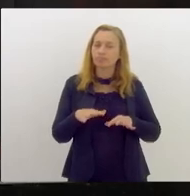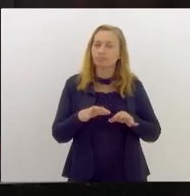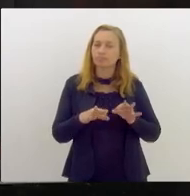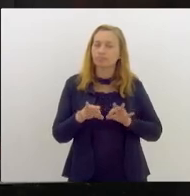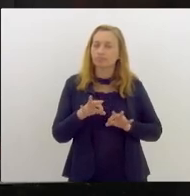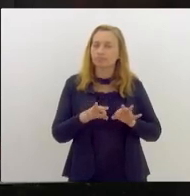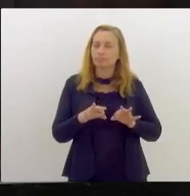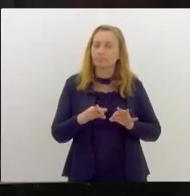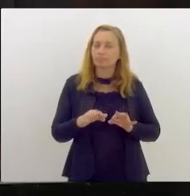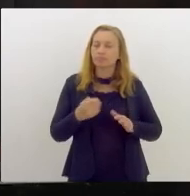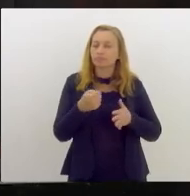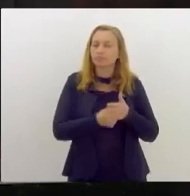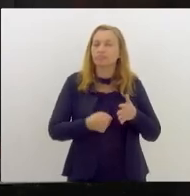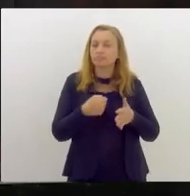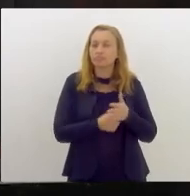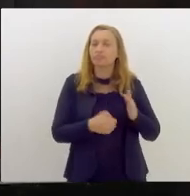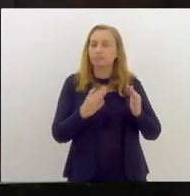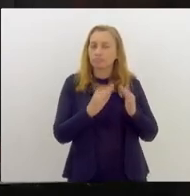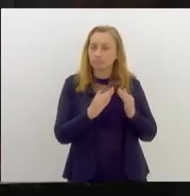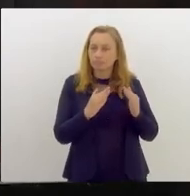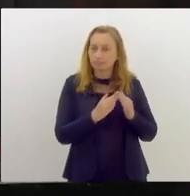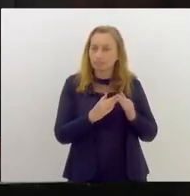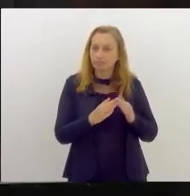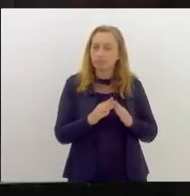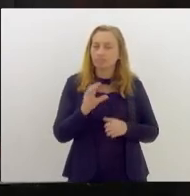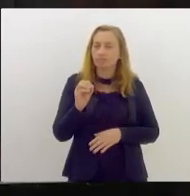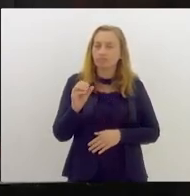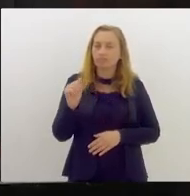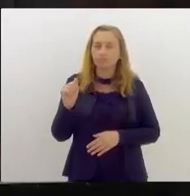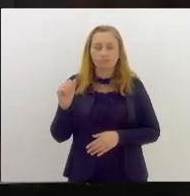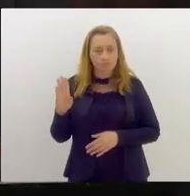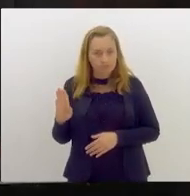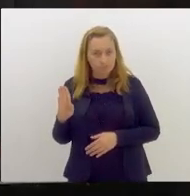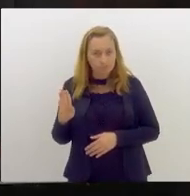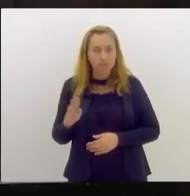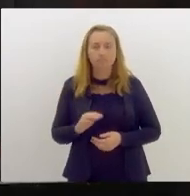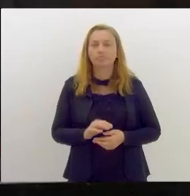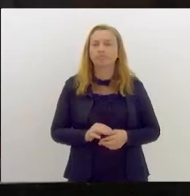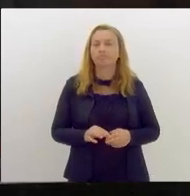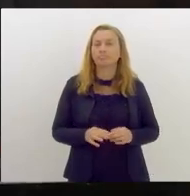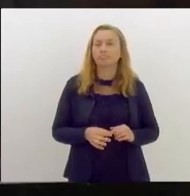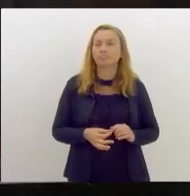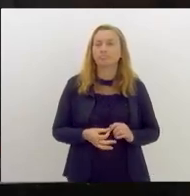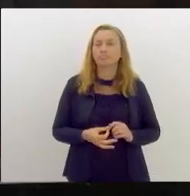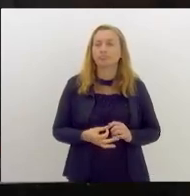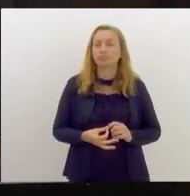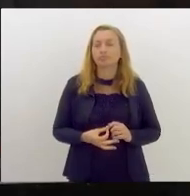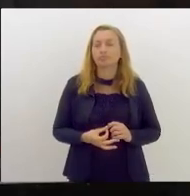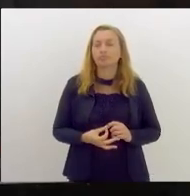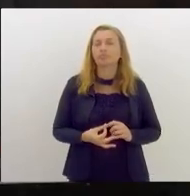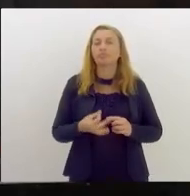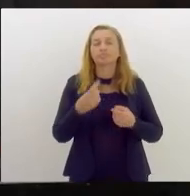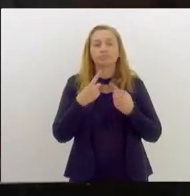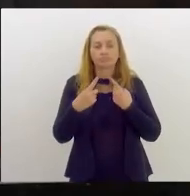luta por moradia com Parlamento mediano com a OAB mediano quero ressaltar o papel da OAB mas esse saldo também é lei do diálogo com a necessidade de